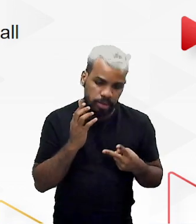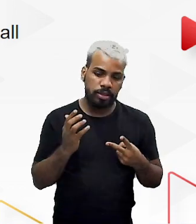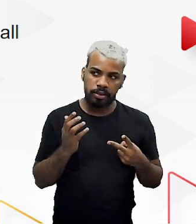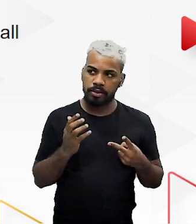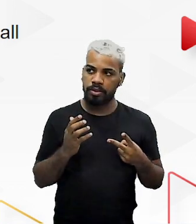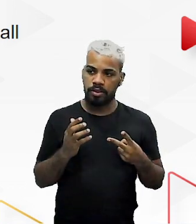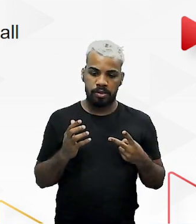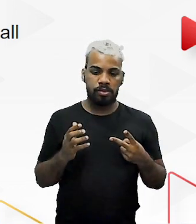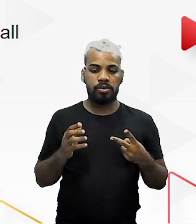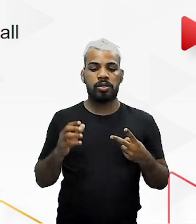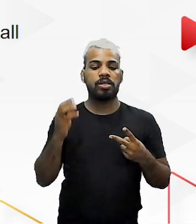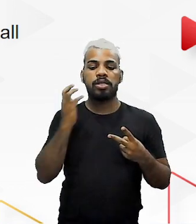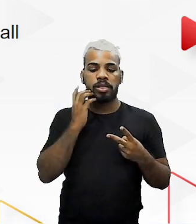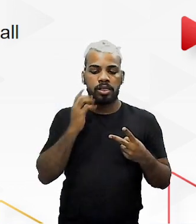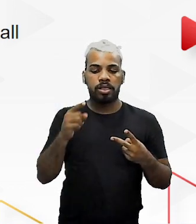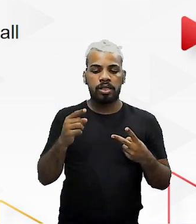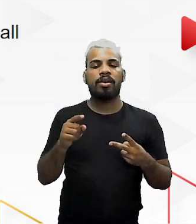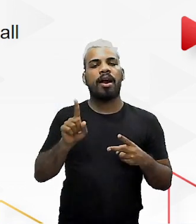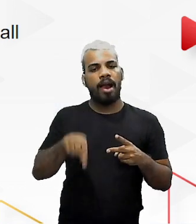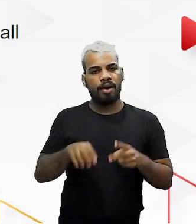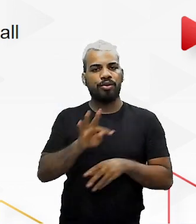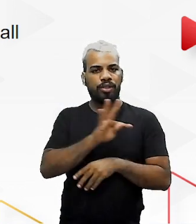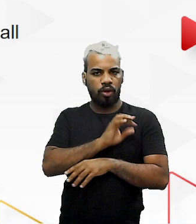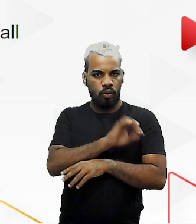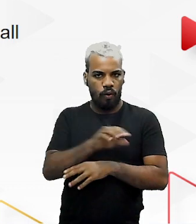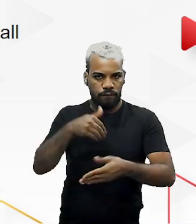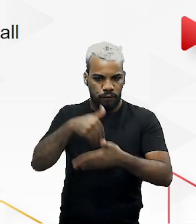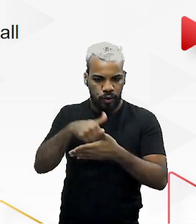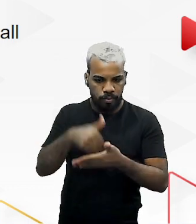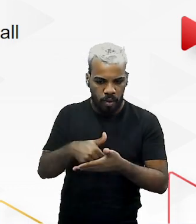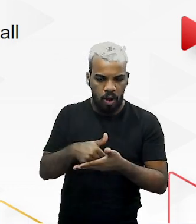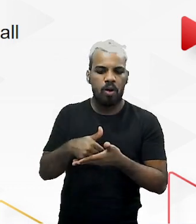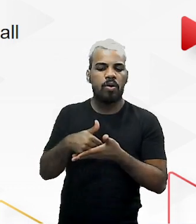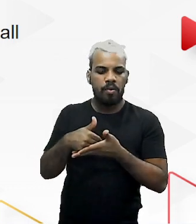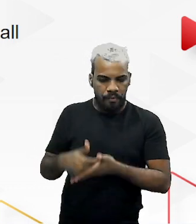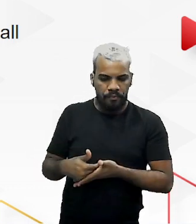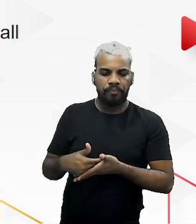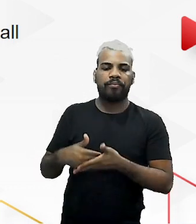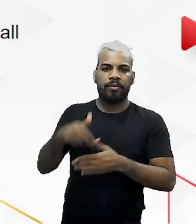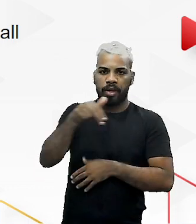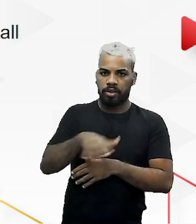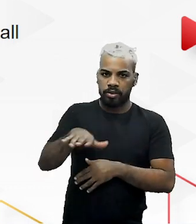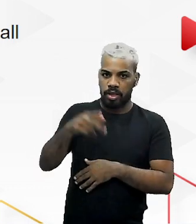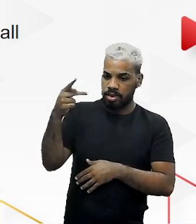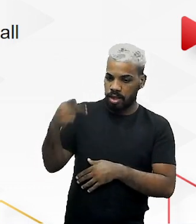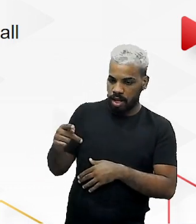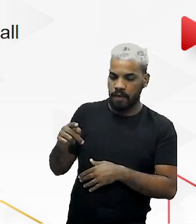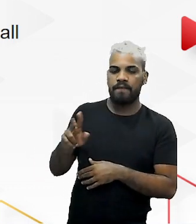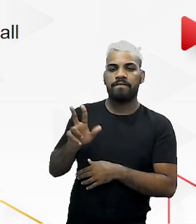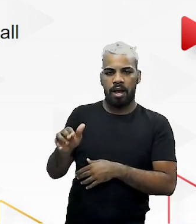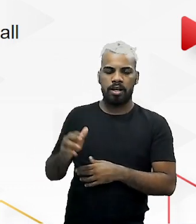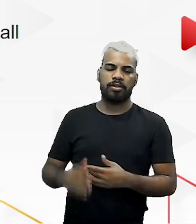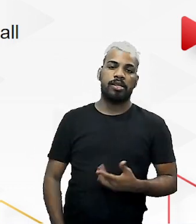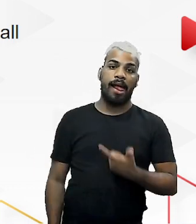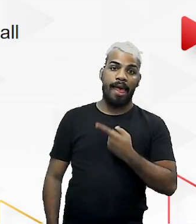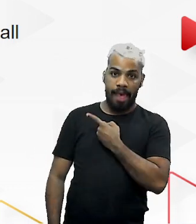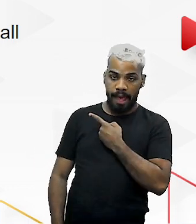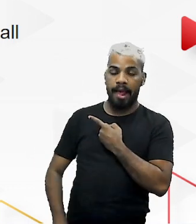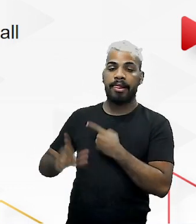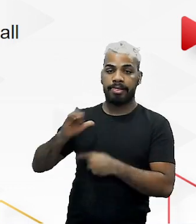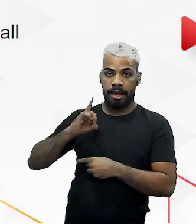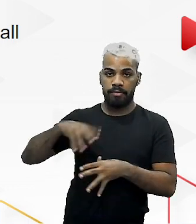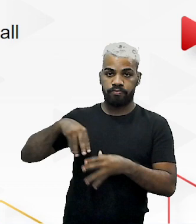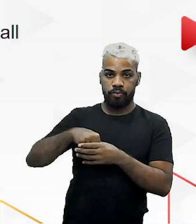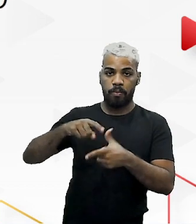Stephen Constantine, né? Treinador de futebol nacional da Índia, Stephen Constantine, a pessoa envolvida ali